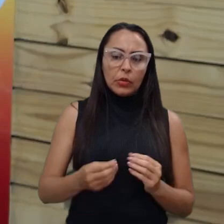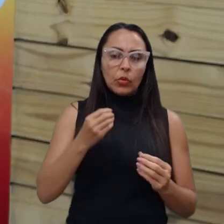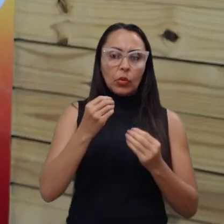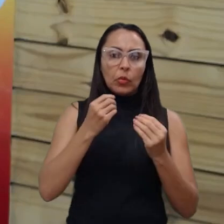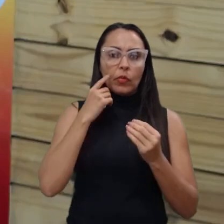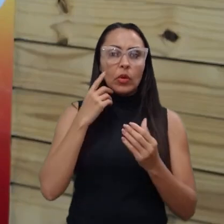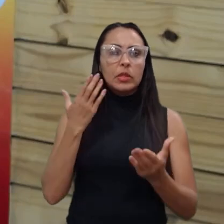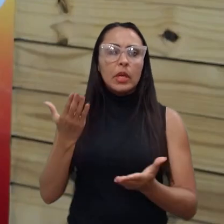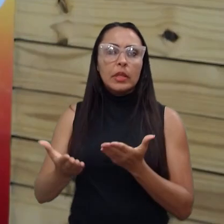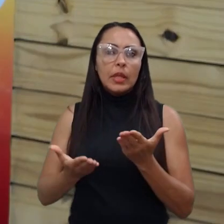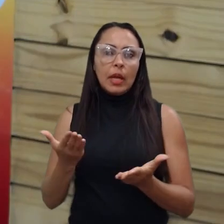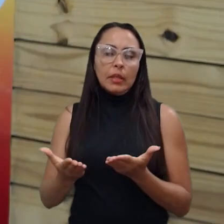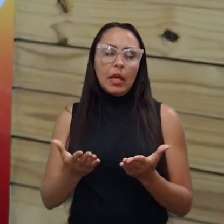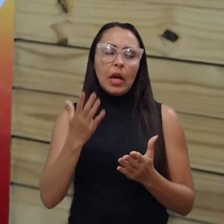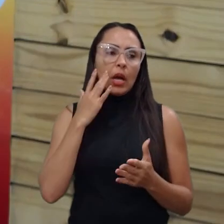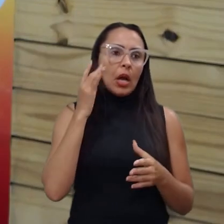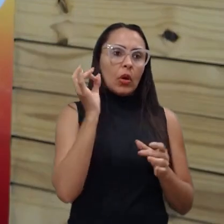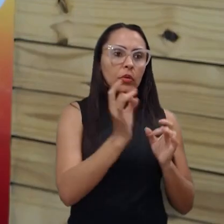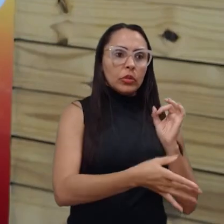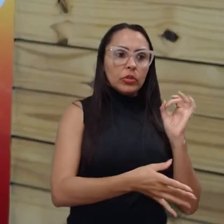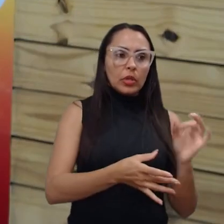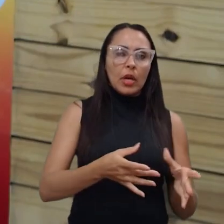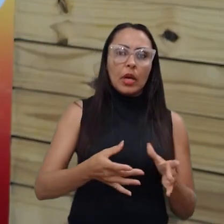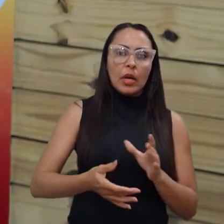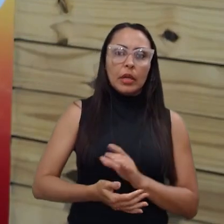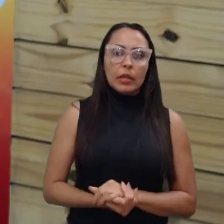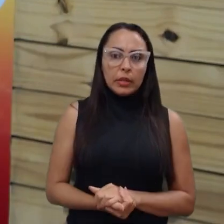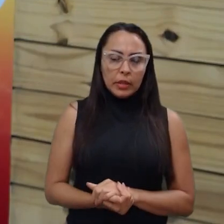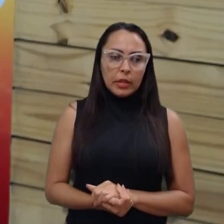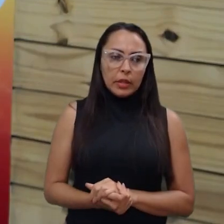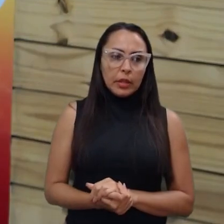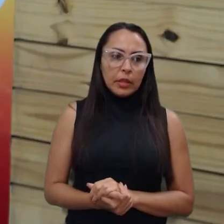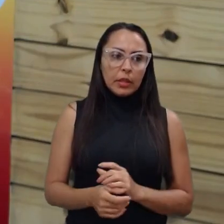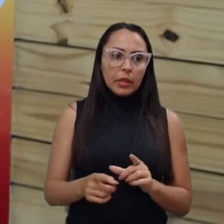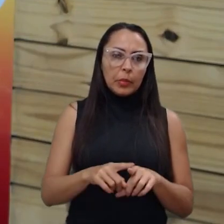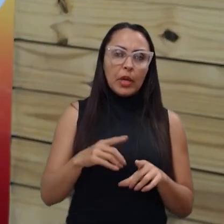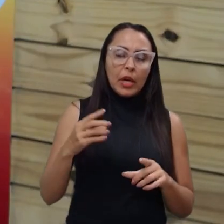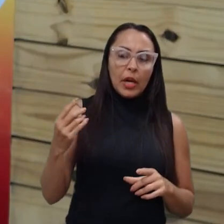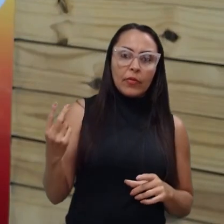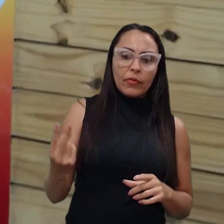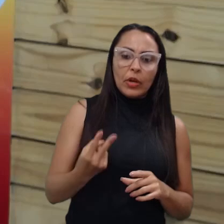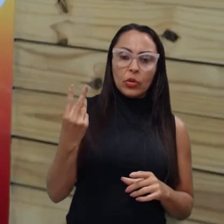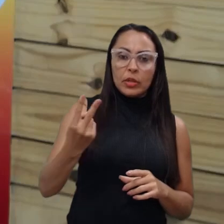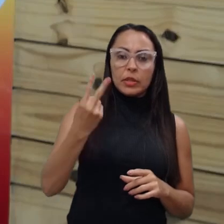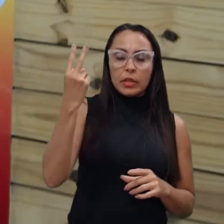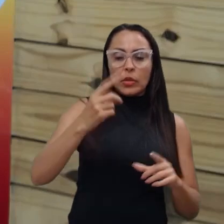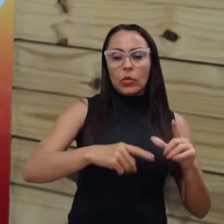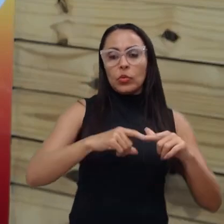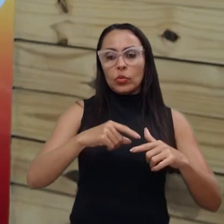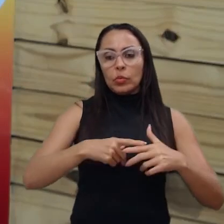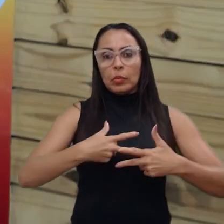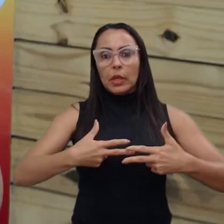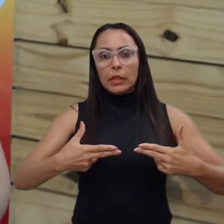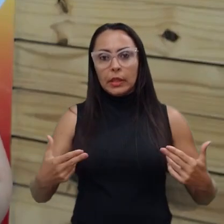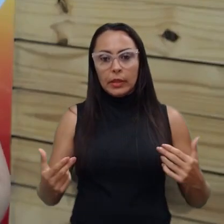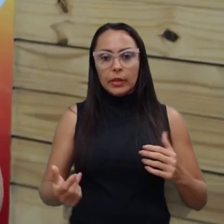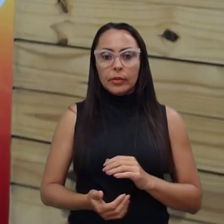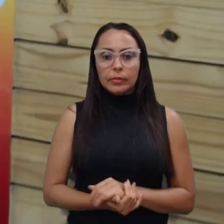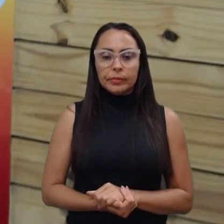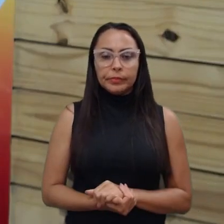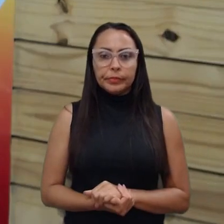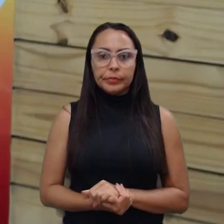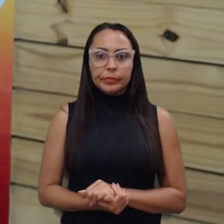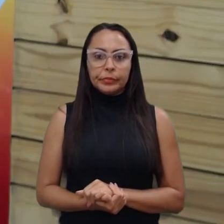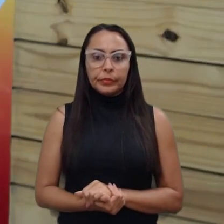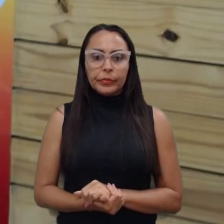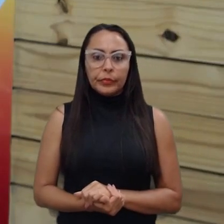tratar o descarte levando em consideração a valorização daquele material, porque ele não é